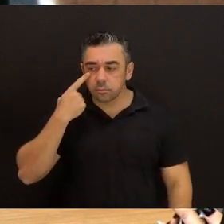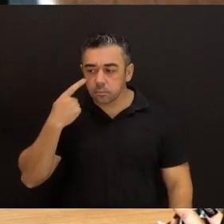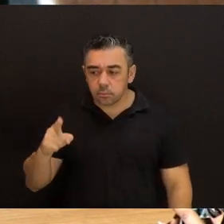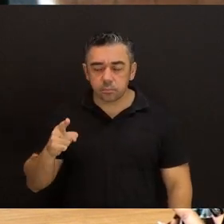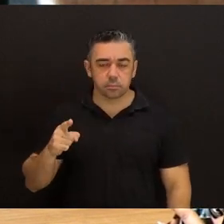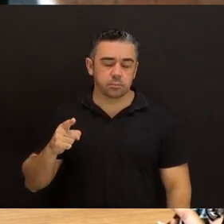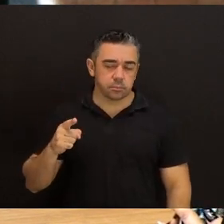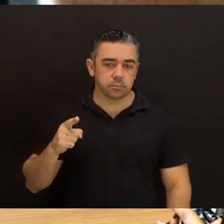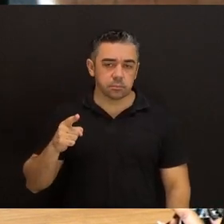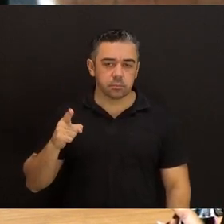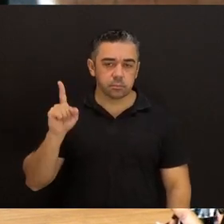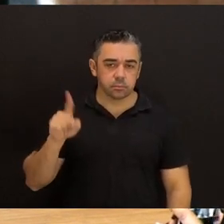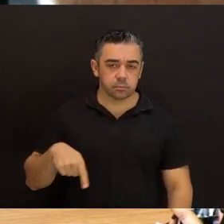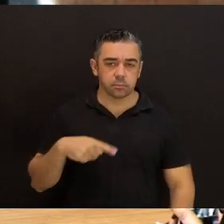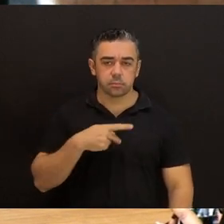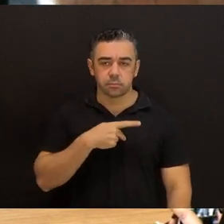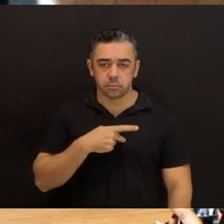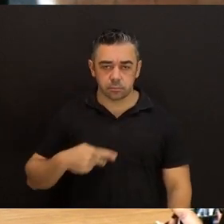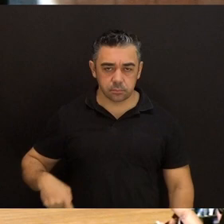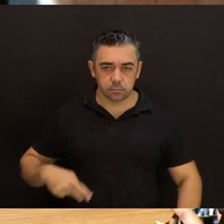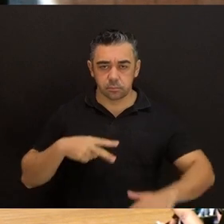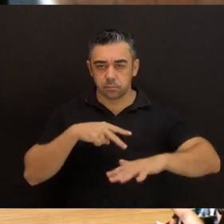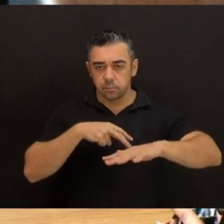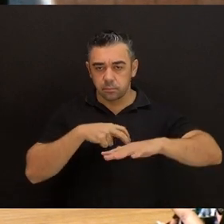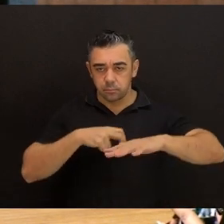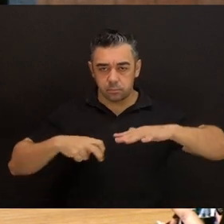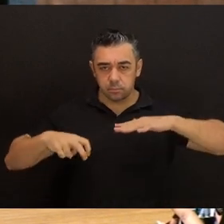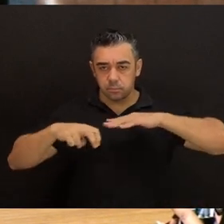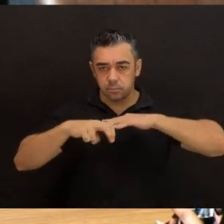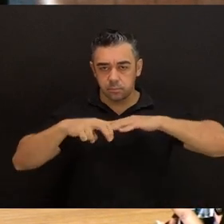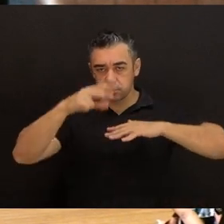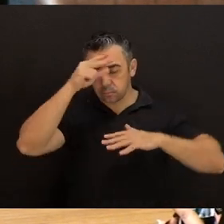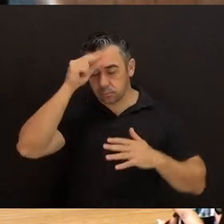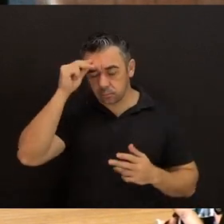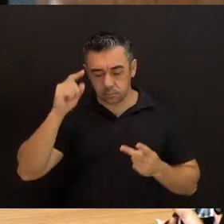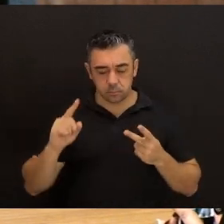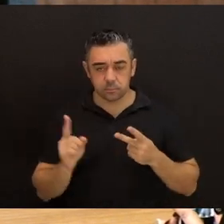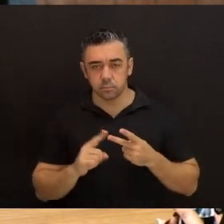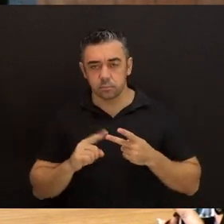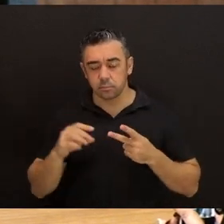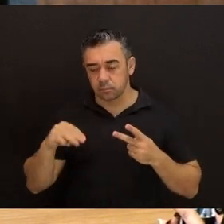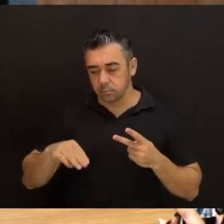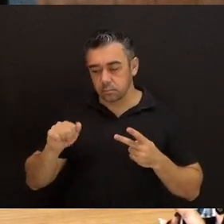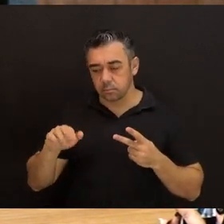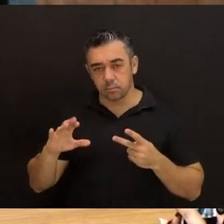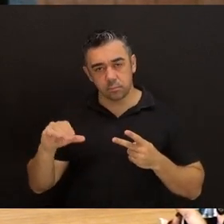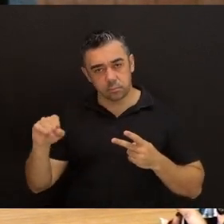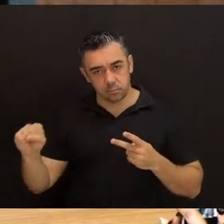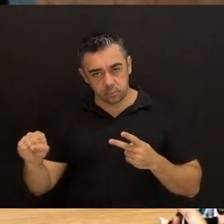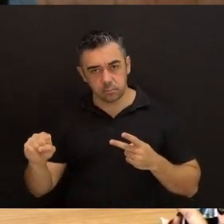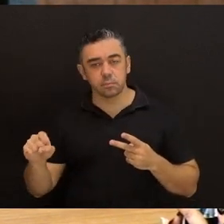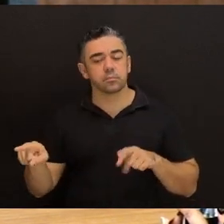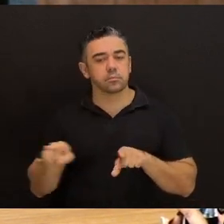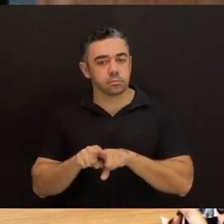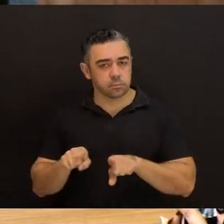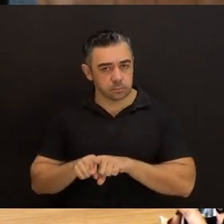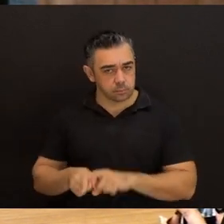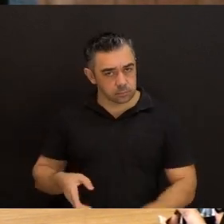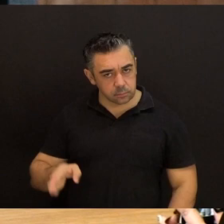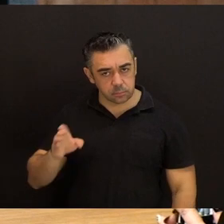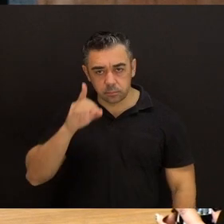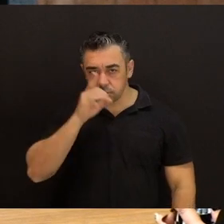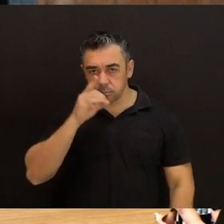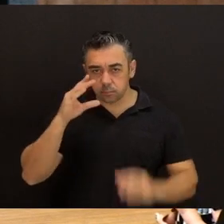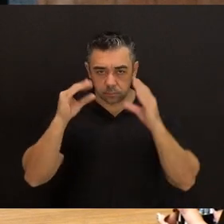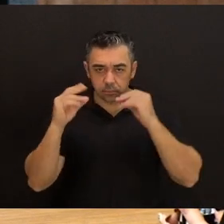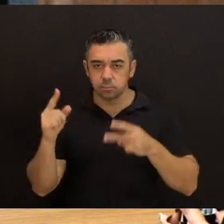sua parte de Presidente do Conselho Municipal da mesma forma o senhor Marcos Santos que também esteve presente no domingo à noite lá esses dois senhores